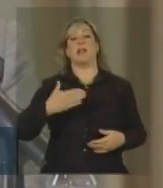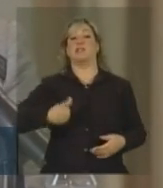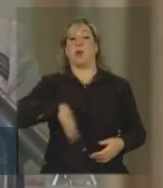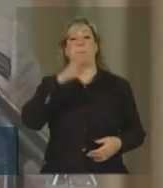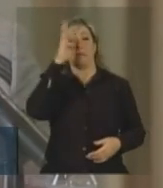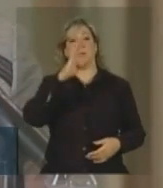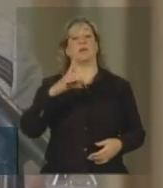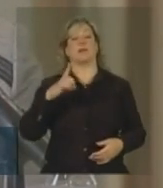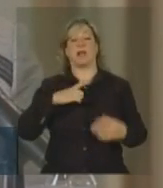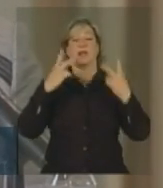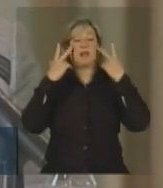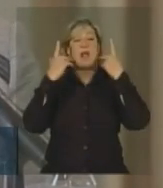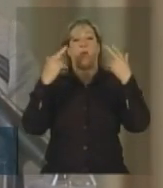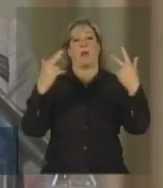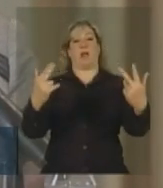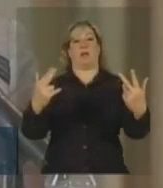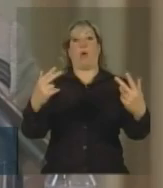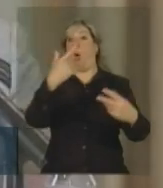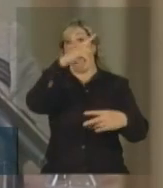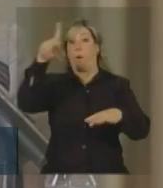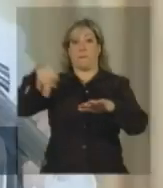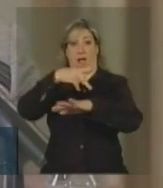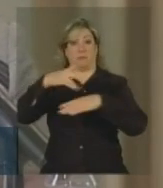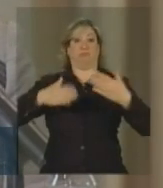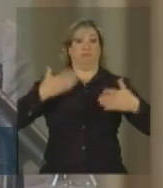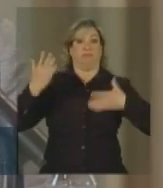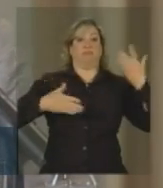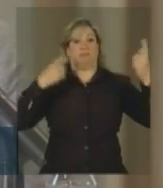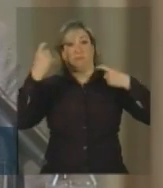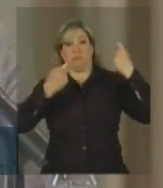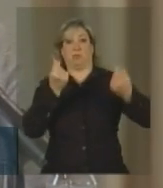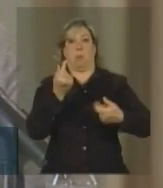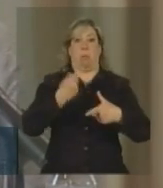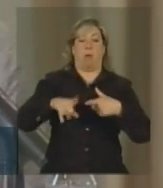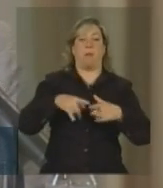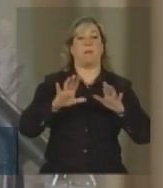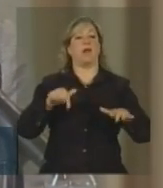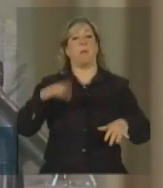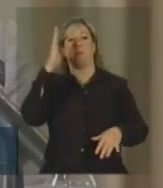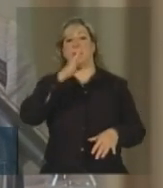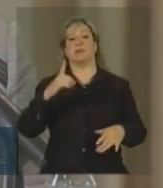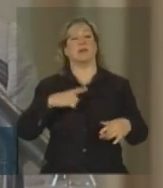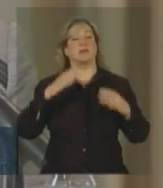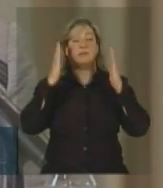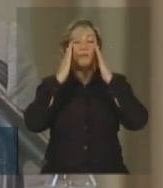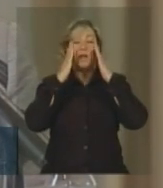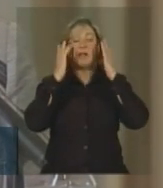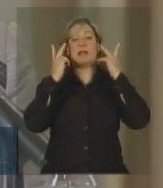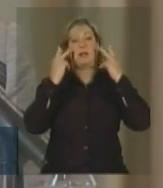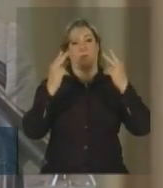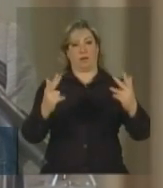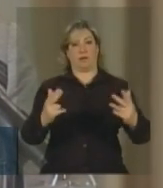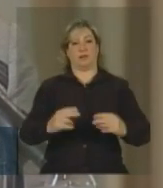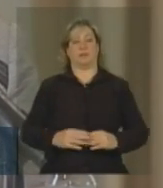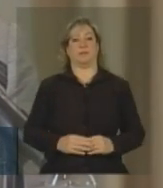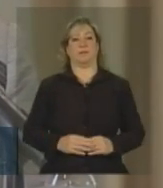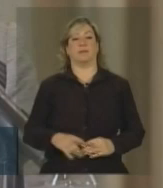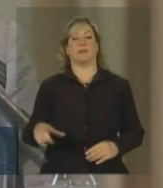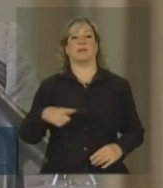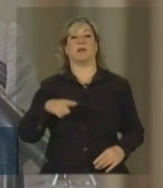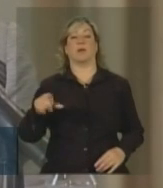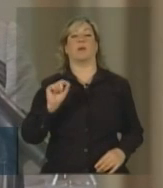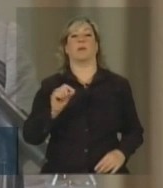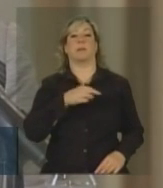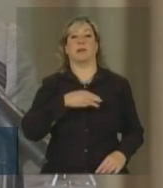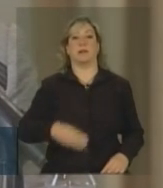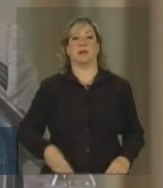tranquilidade e de estabilizar todo o processo. Tanto o ministro Tombini, eu repito,